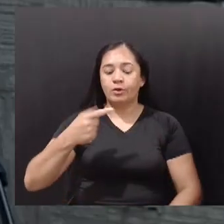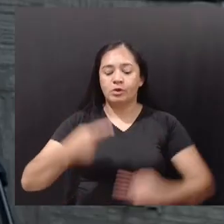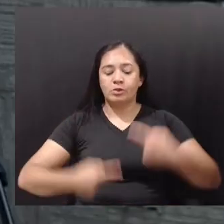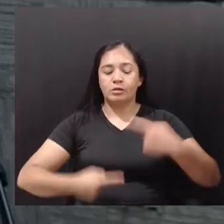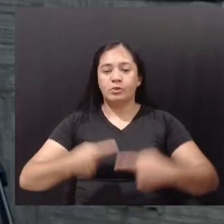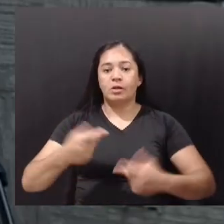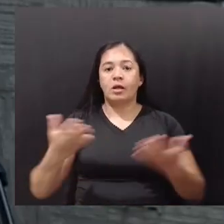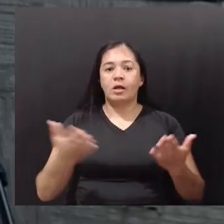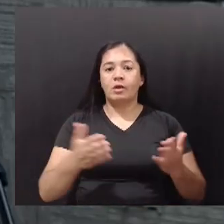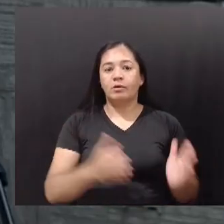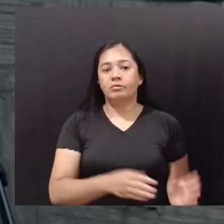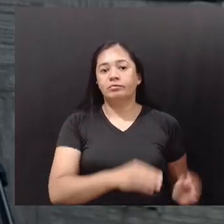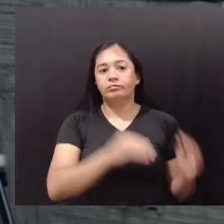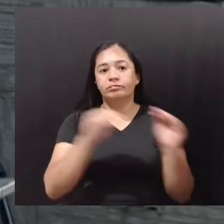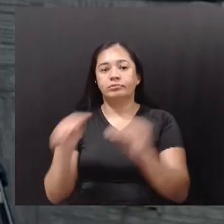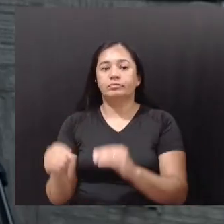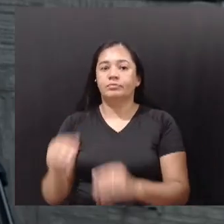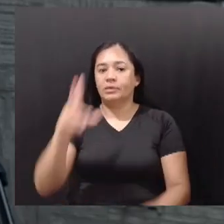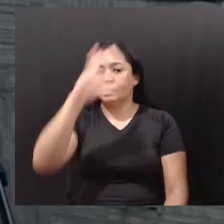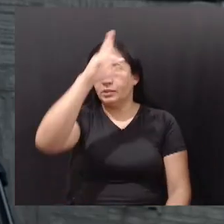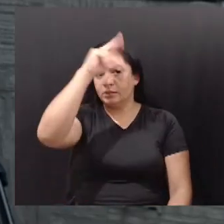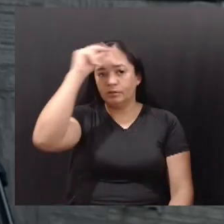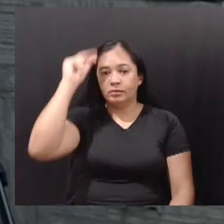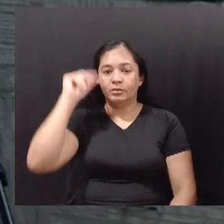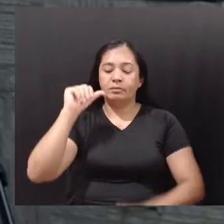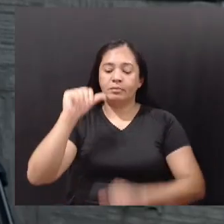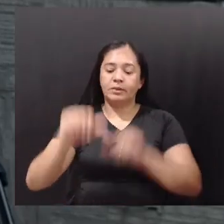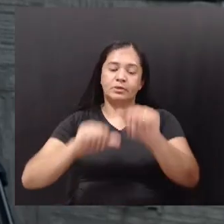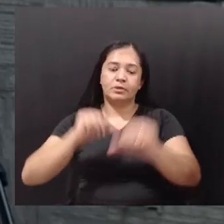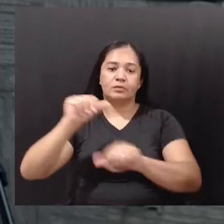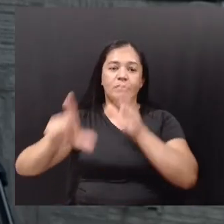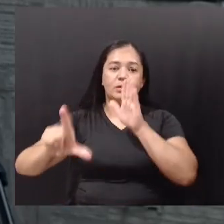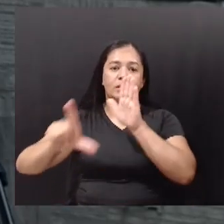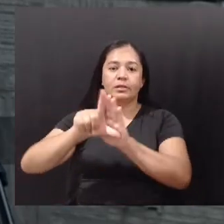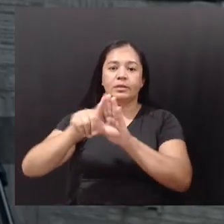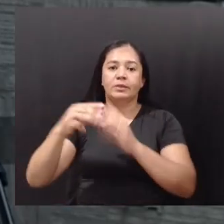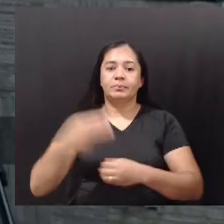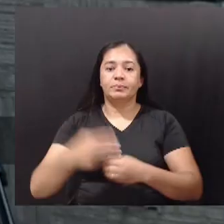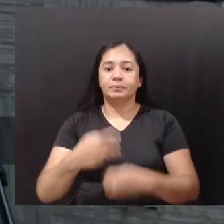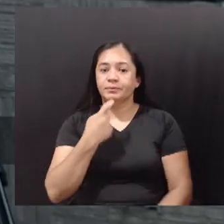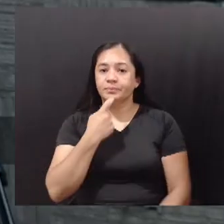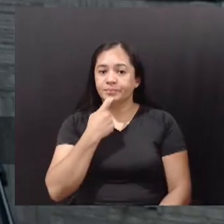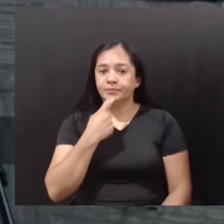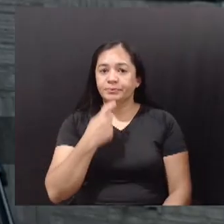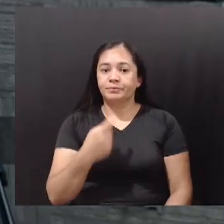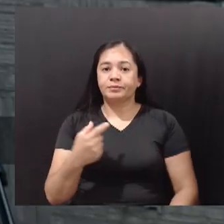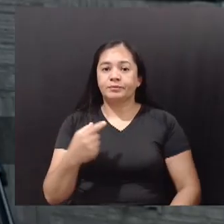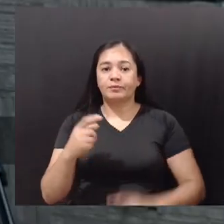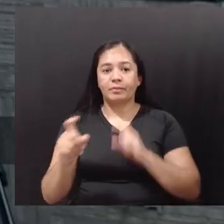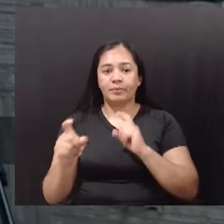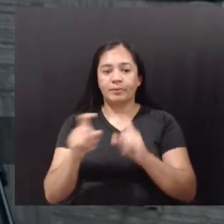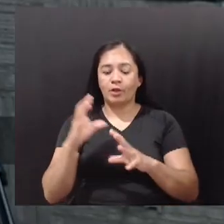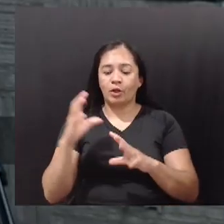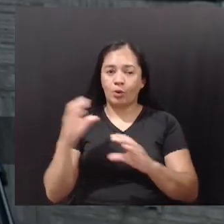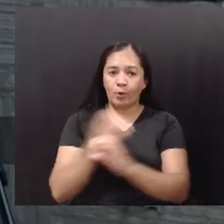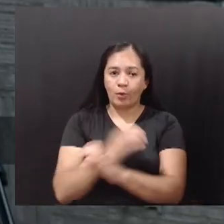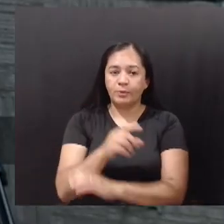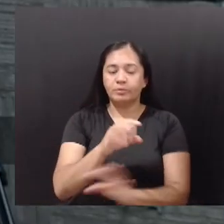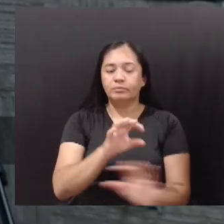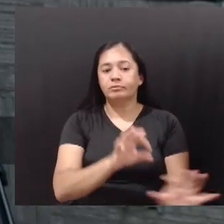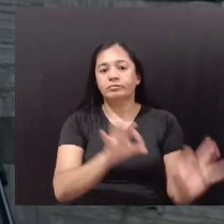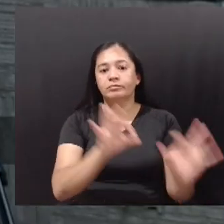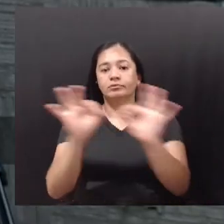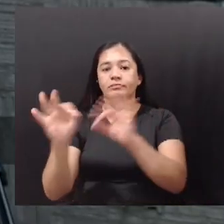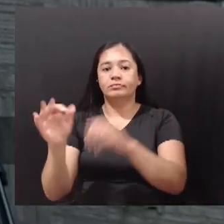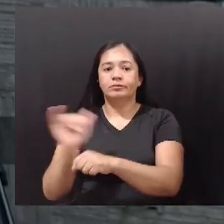sanção do prefeito para se tornar leis no município de Campinas. A reunião completa você pode conferir no YouTube da TV